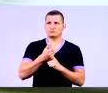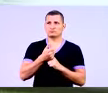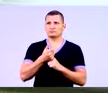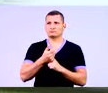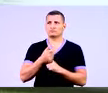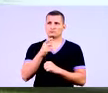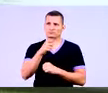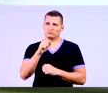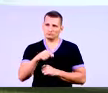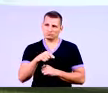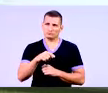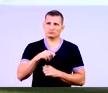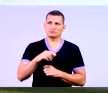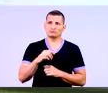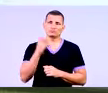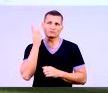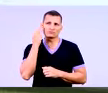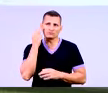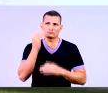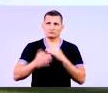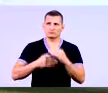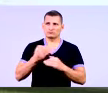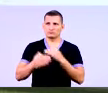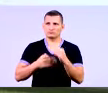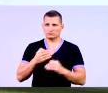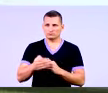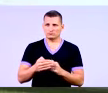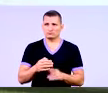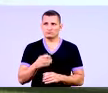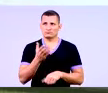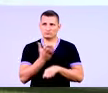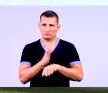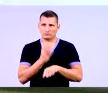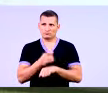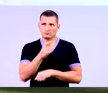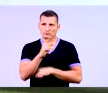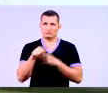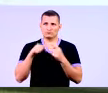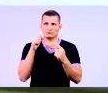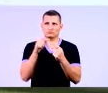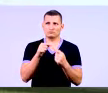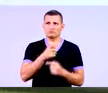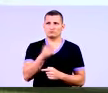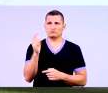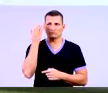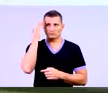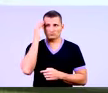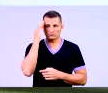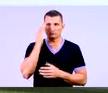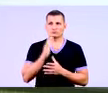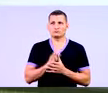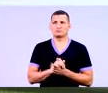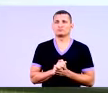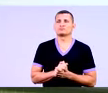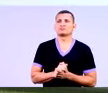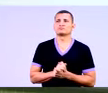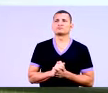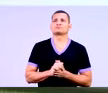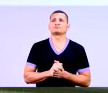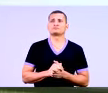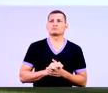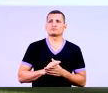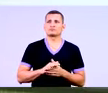esse é o processo normal apenas essa atividade tinha como objetivo vocês compreendessem qual era